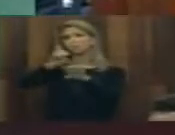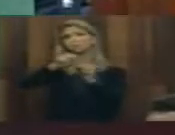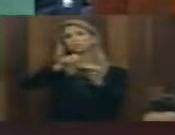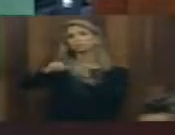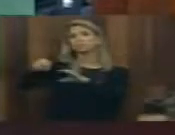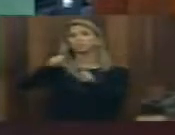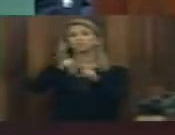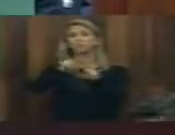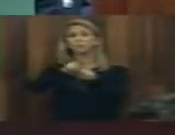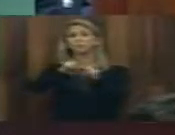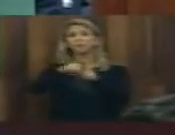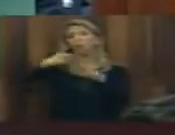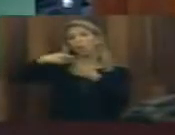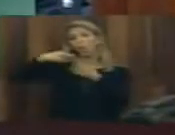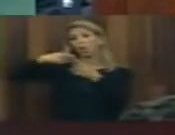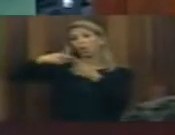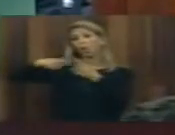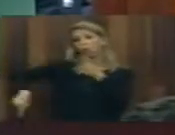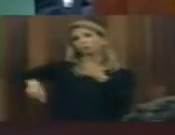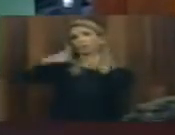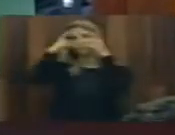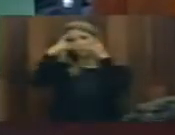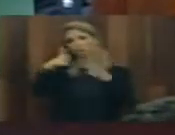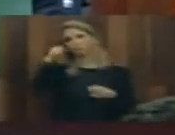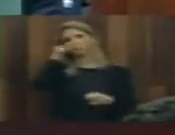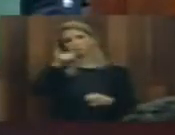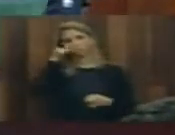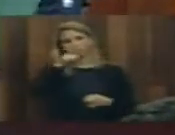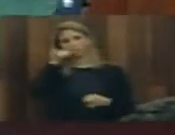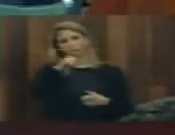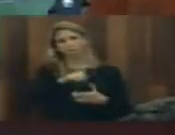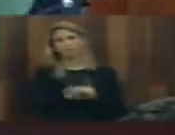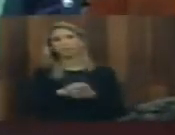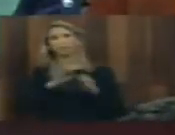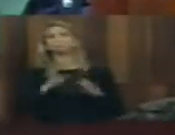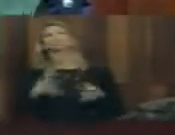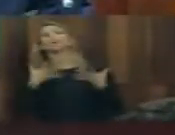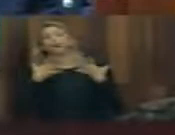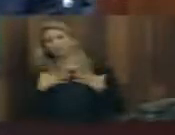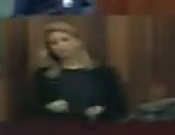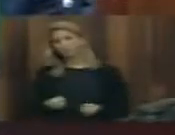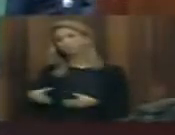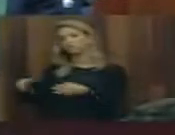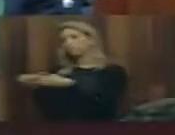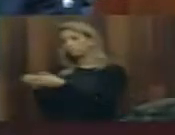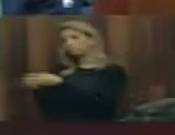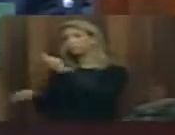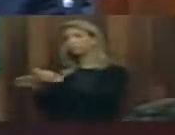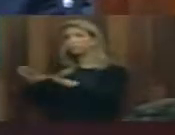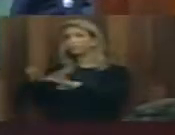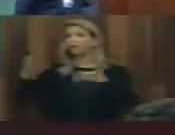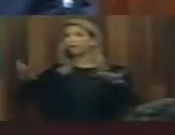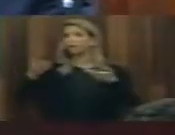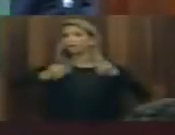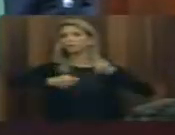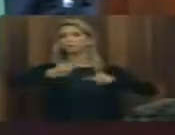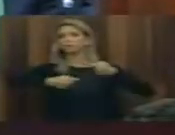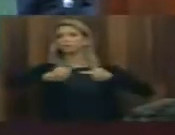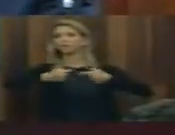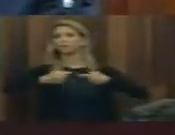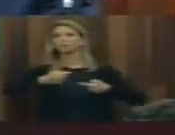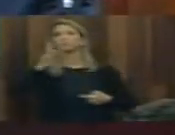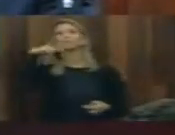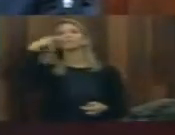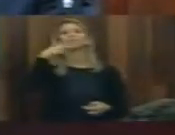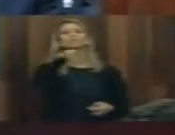atos de violência contra a mulher. O parecer da Comissão de Constituição é favorável ao veto. Coloco o parecer em discussão.